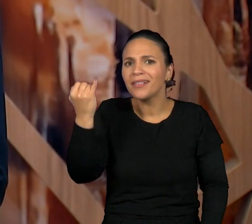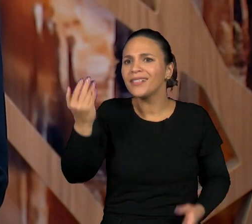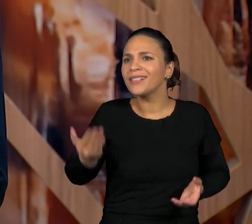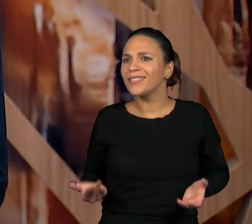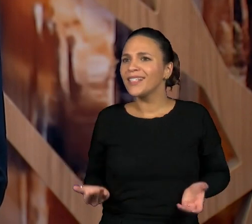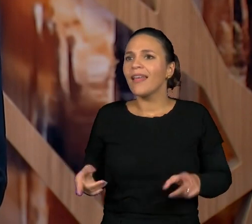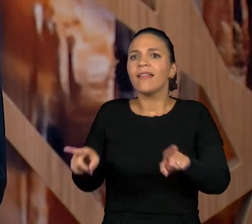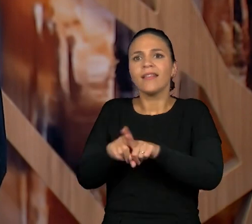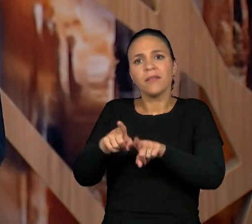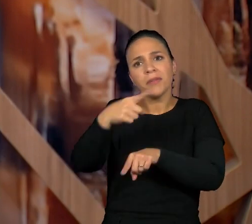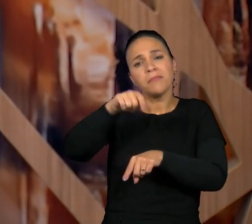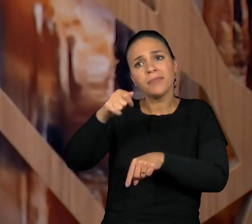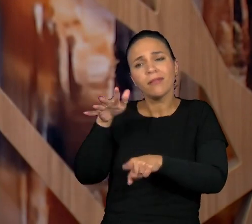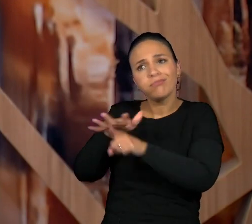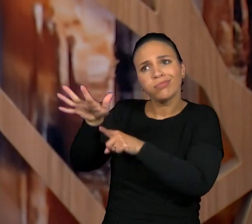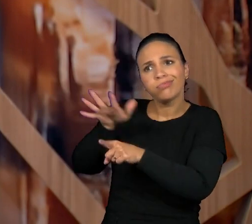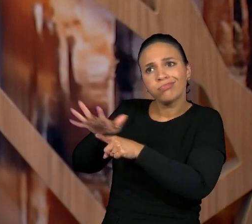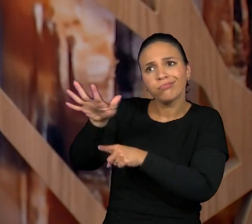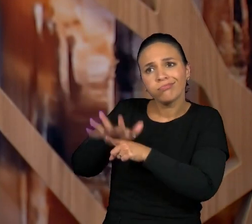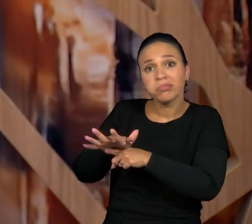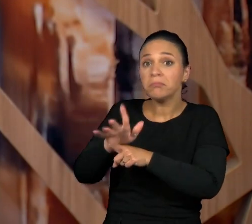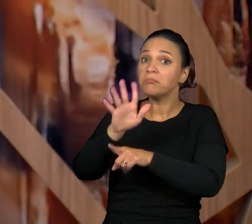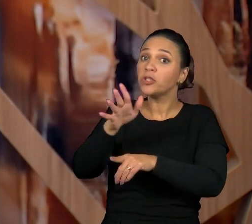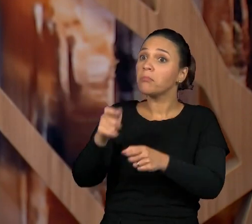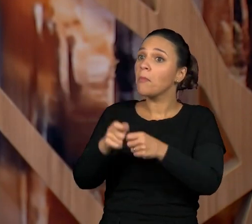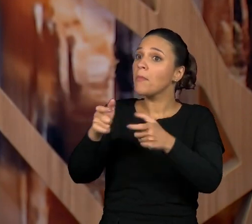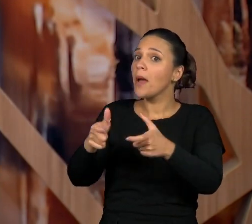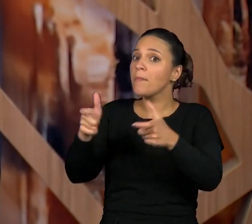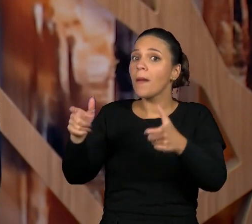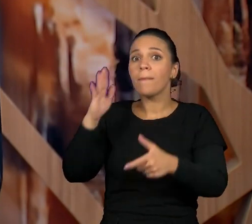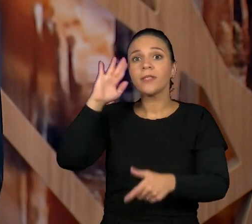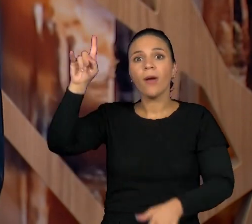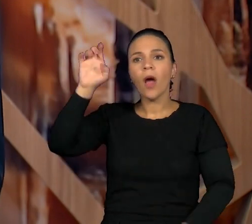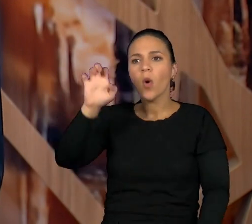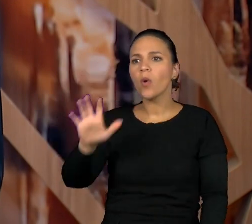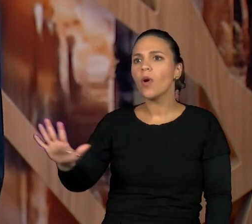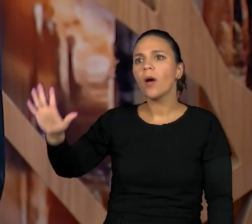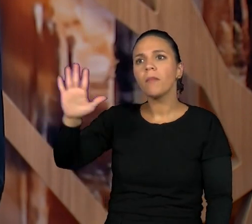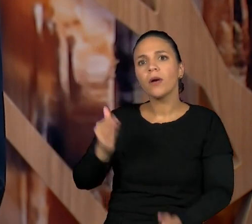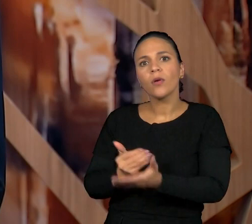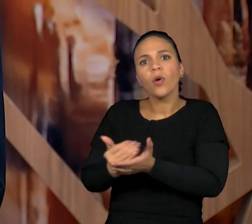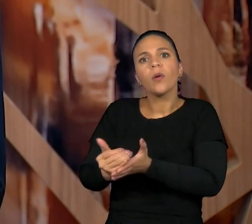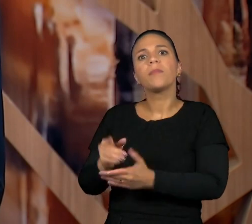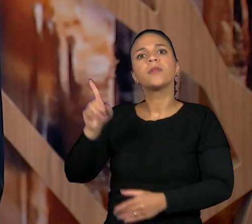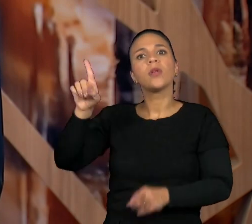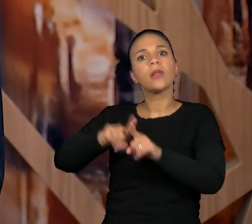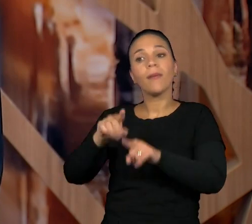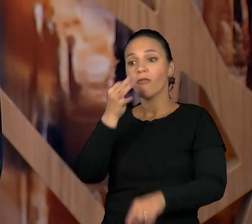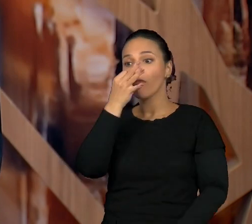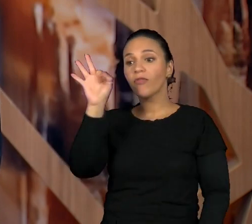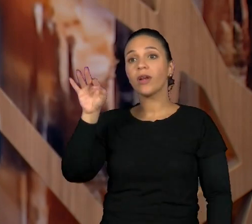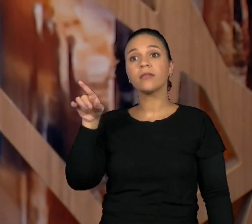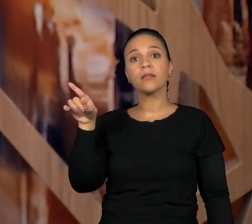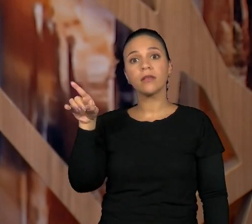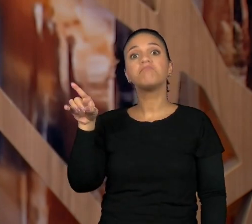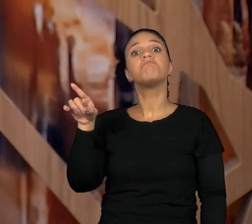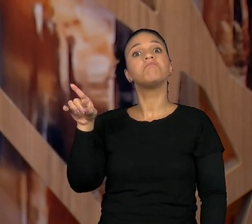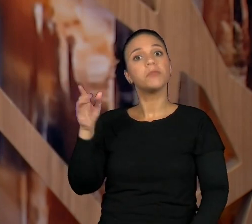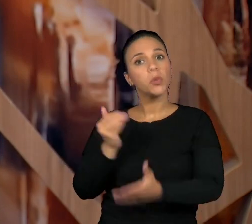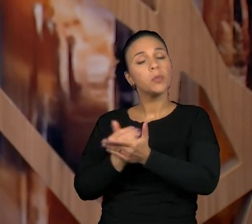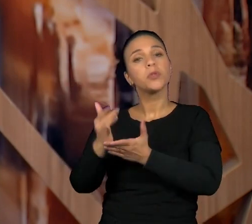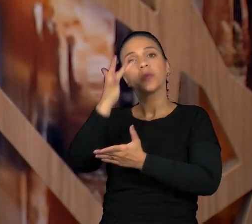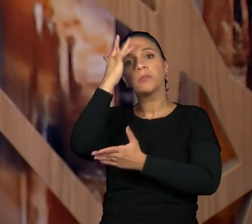também consumido e que tem sido consumido principalmente na Europa, notadamente na França, essa